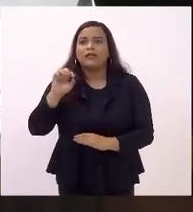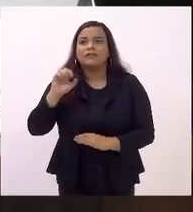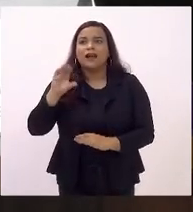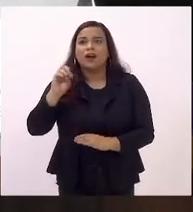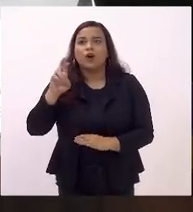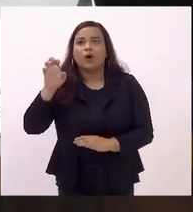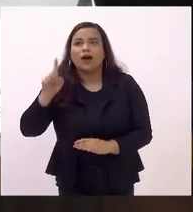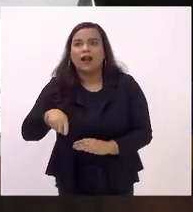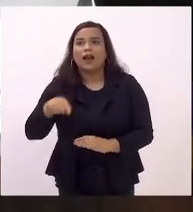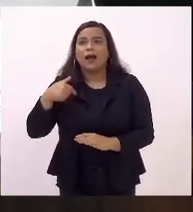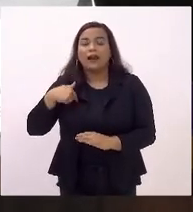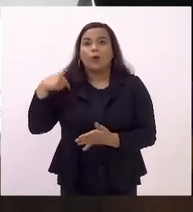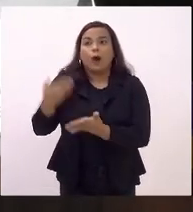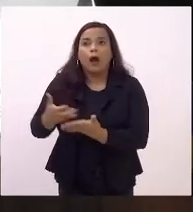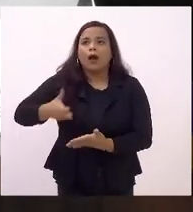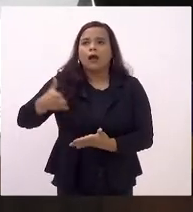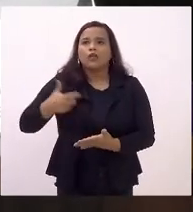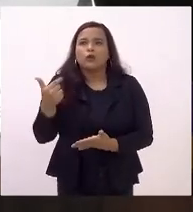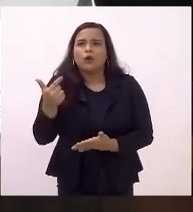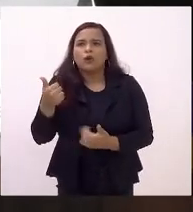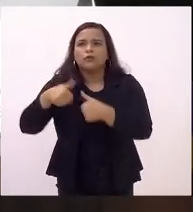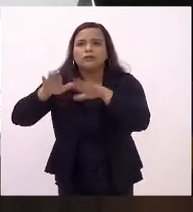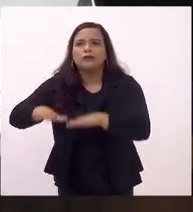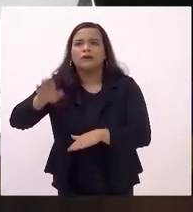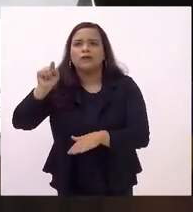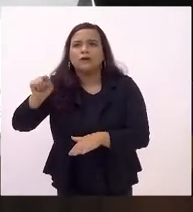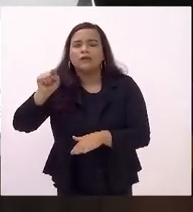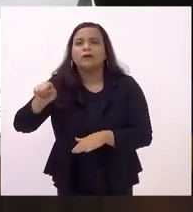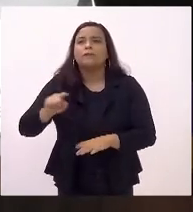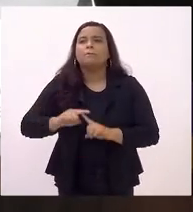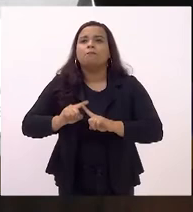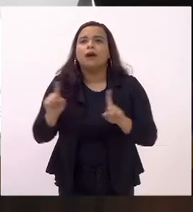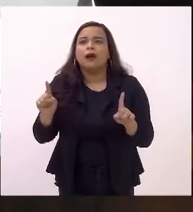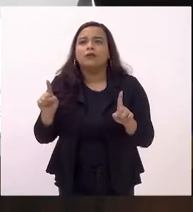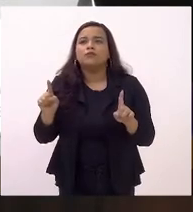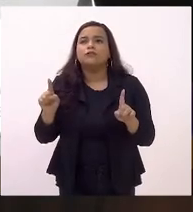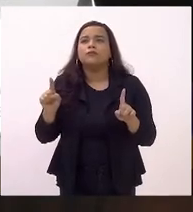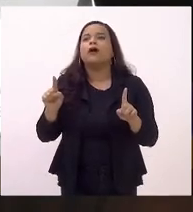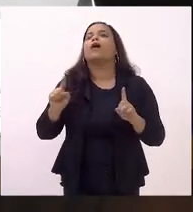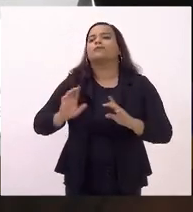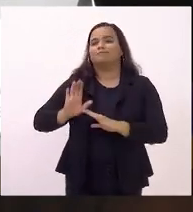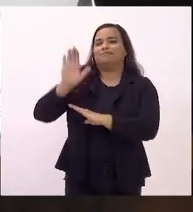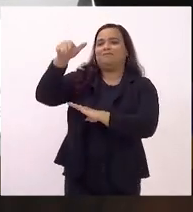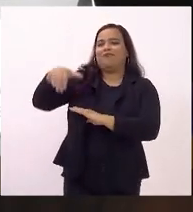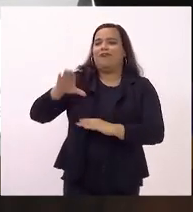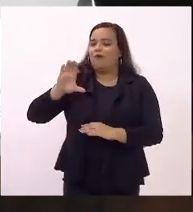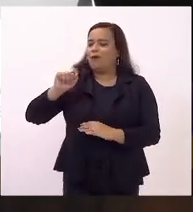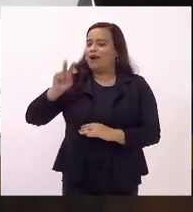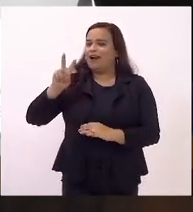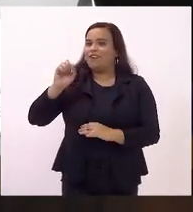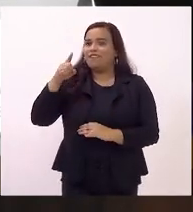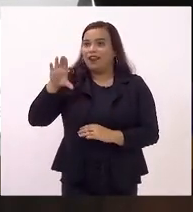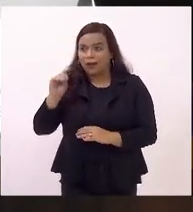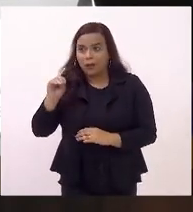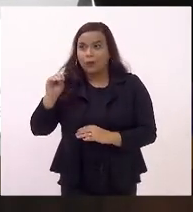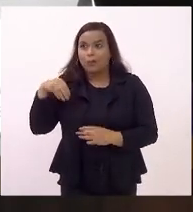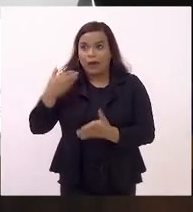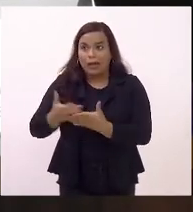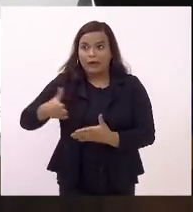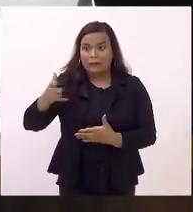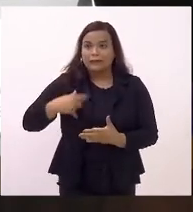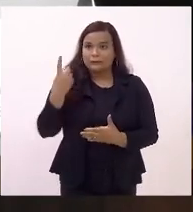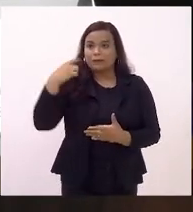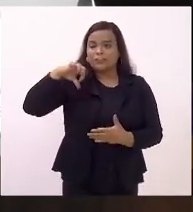onde fiquei até 12 anos de idade, depois a minha família saiu fugida para o Morro do Cavalão, onde fiquei até 19 anos de idade. Contando toda